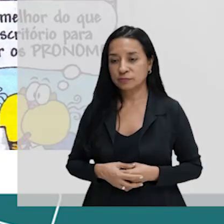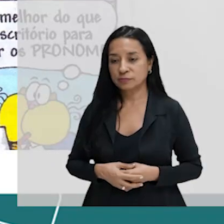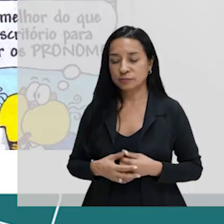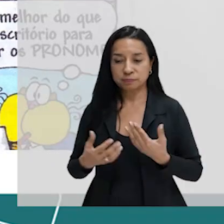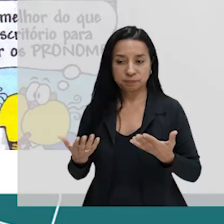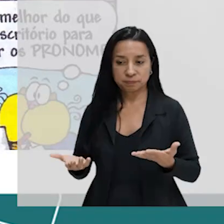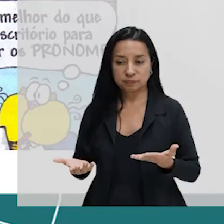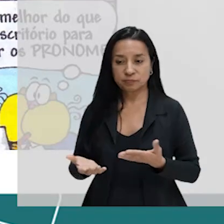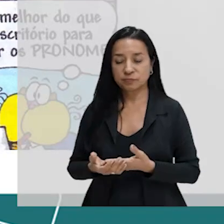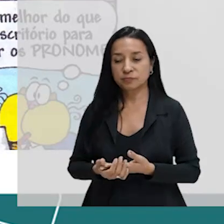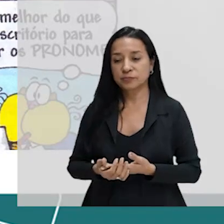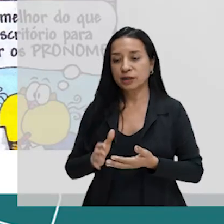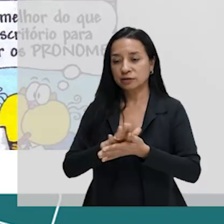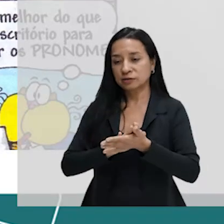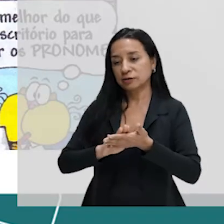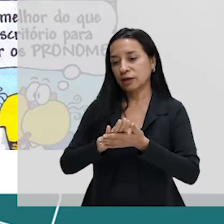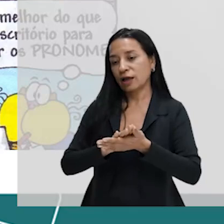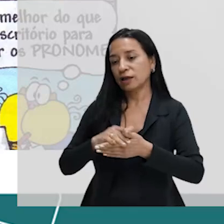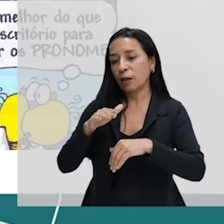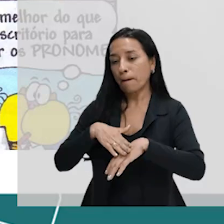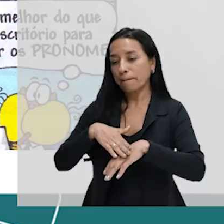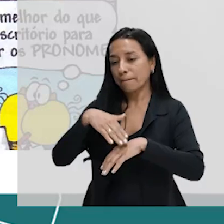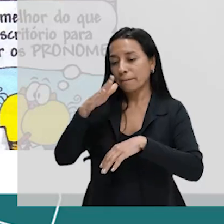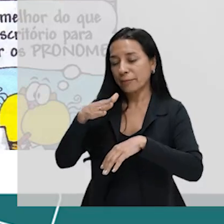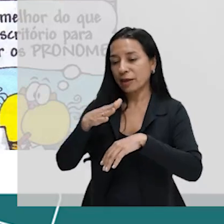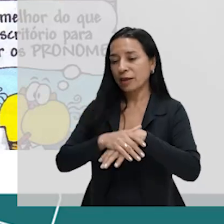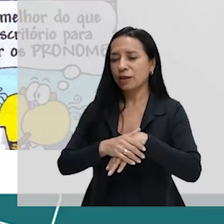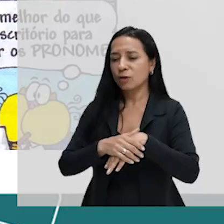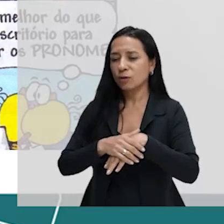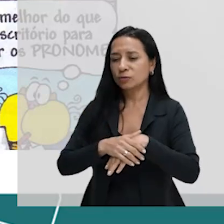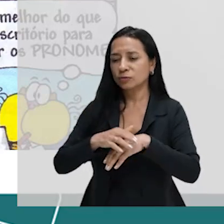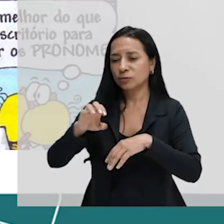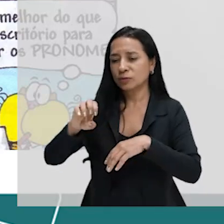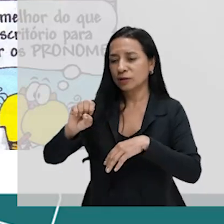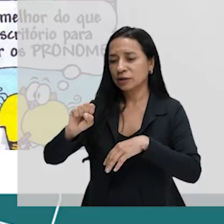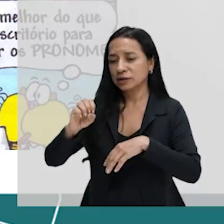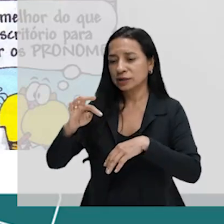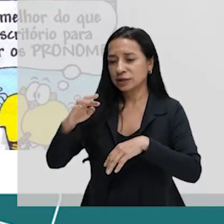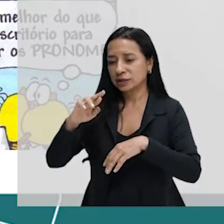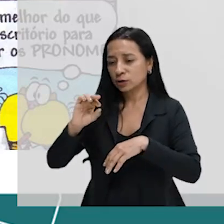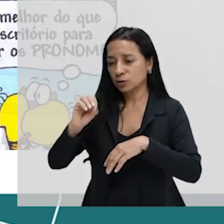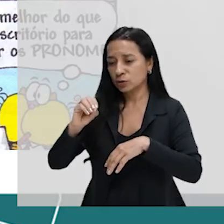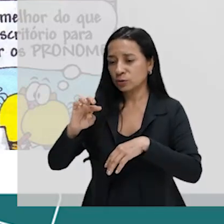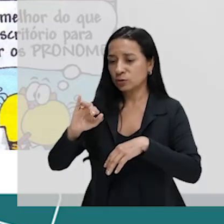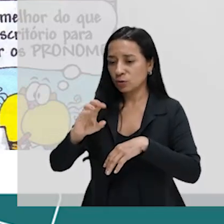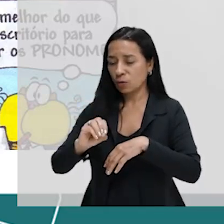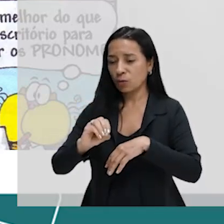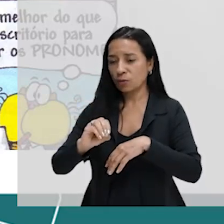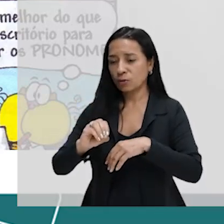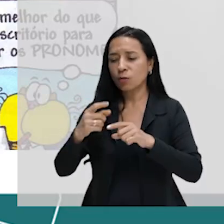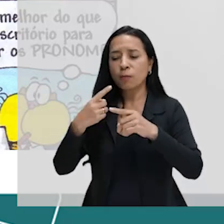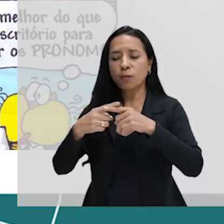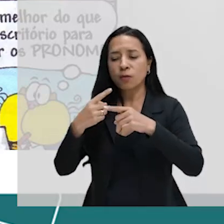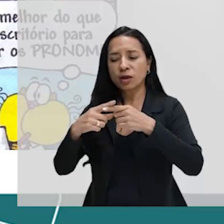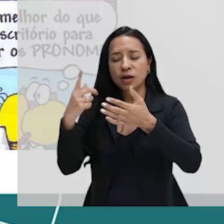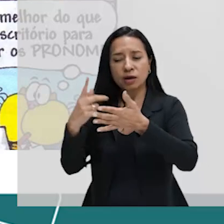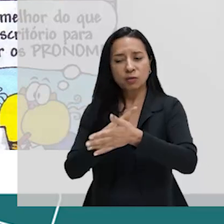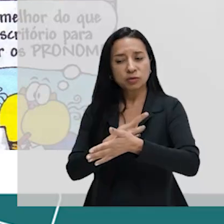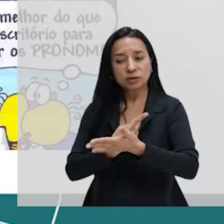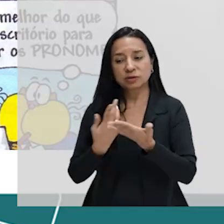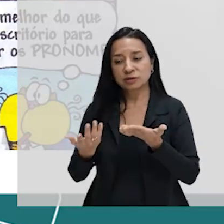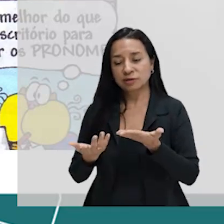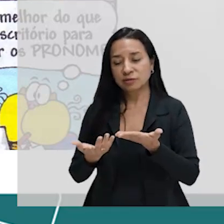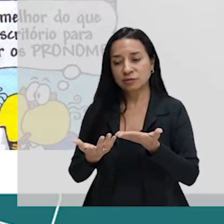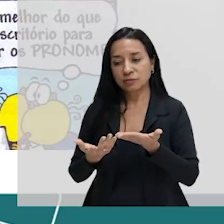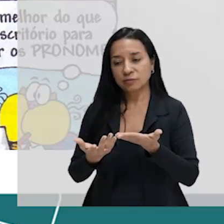pronomes. Né? Ele diz que nada melhor do que o escritório que a gente possa aprender os pronomes. Por quê? Aconteceu alguma coisa lá no escritório, provavelmente não foi uma